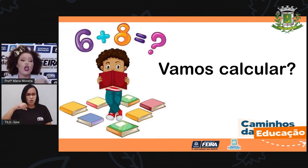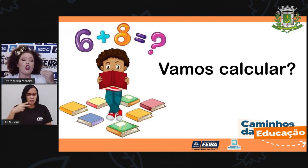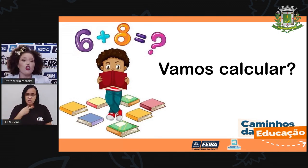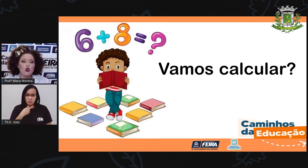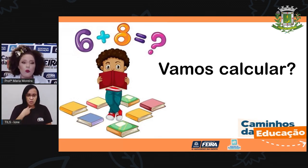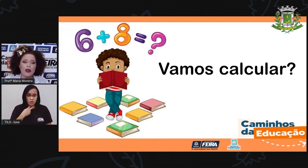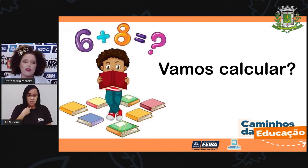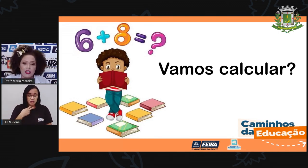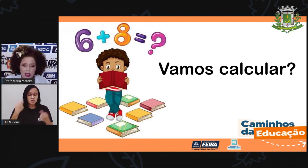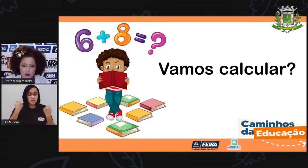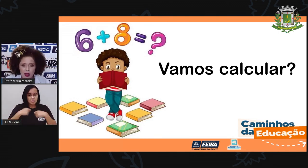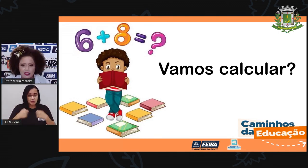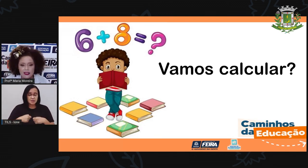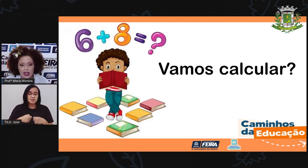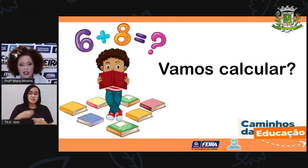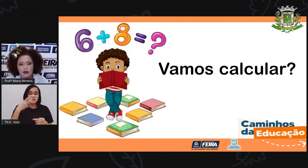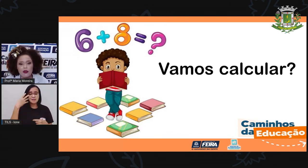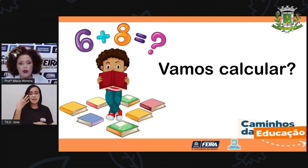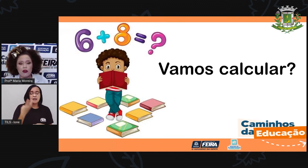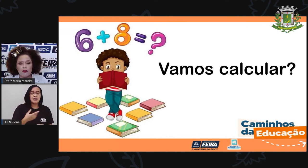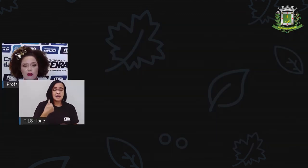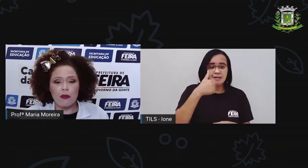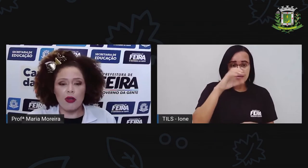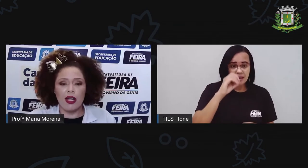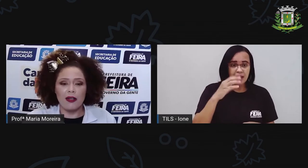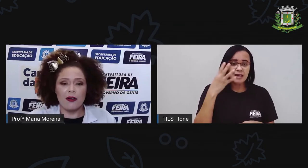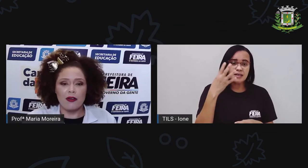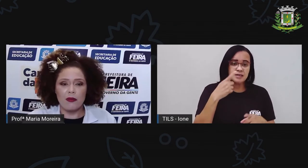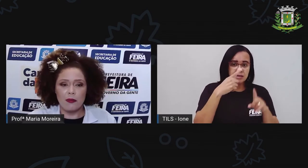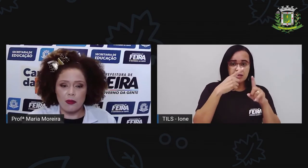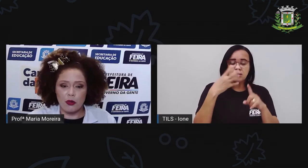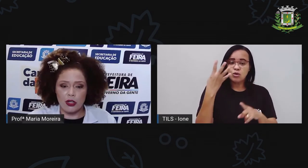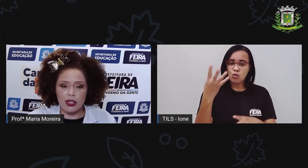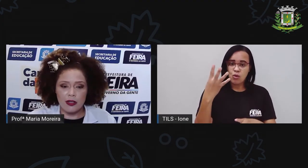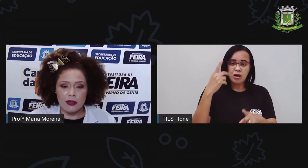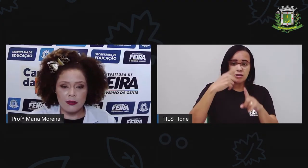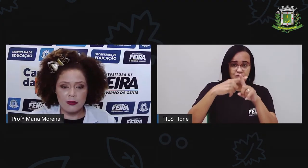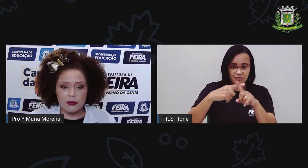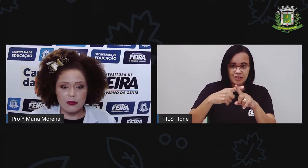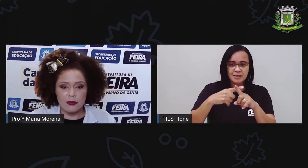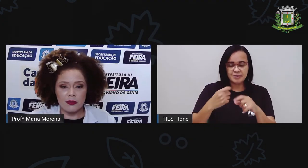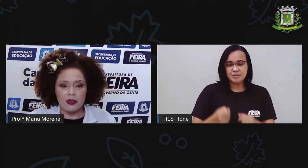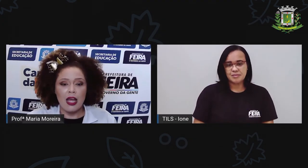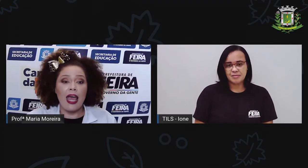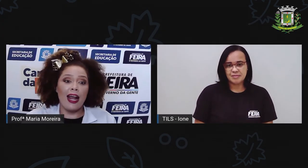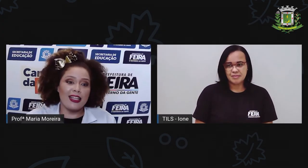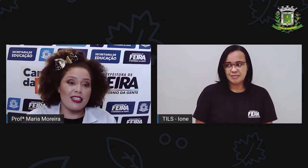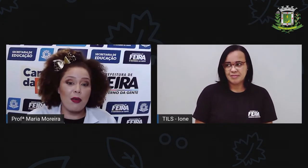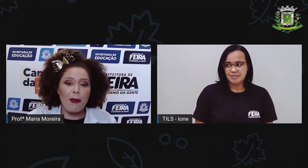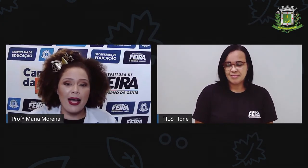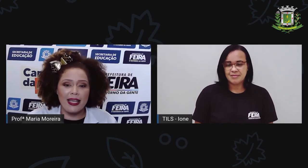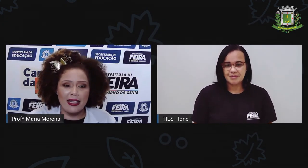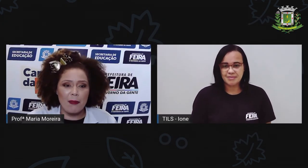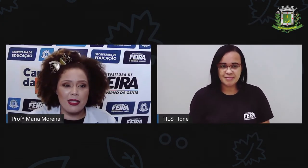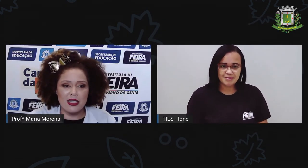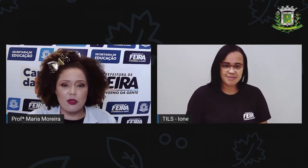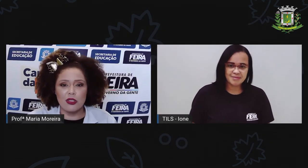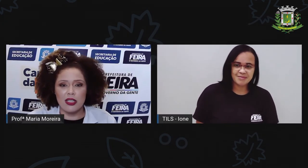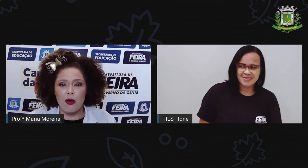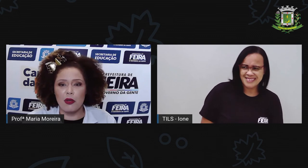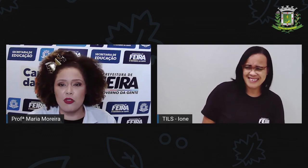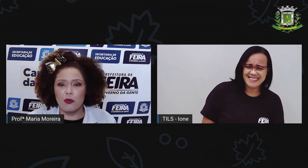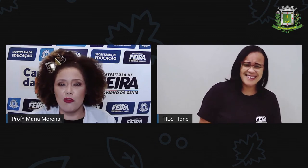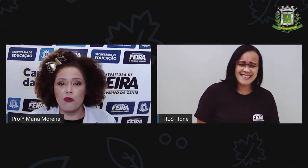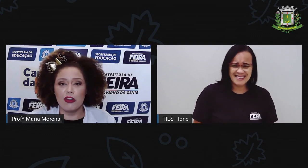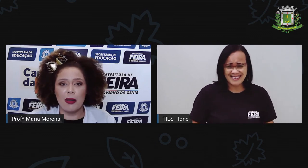tem que ser números iguais. Certo? Vamos lá. Oi? Ela tá dizendo que Paquita é pra essas